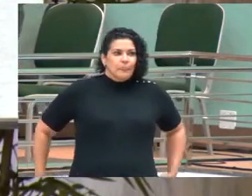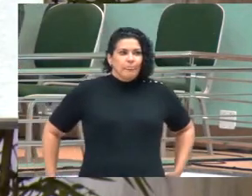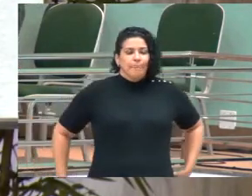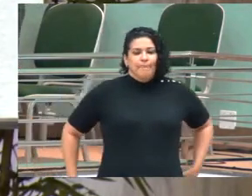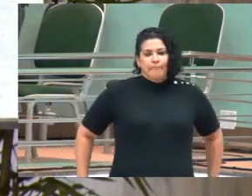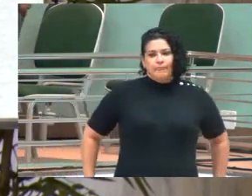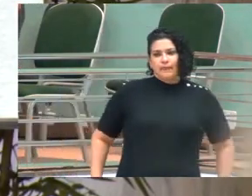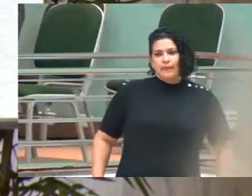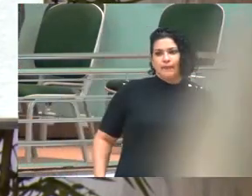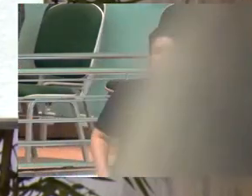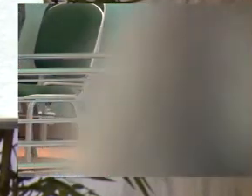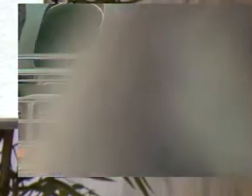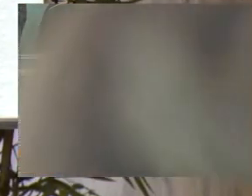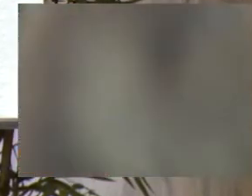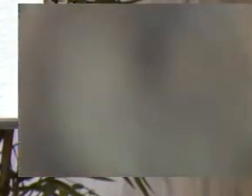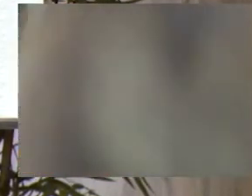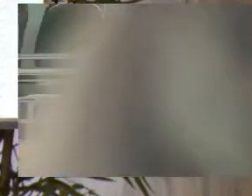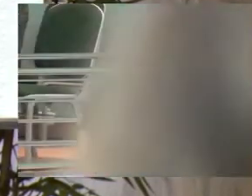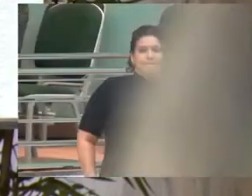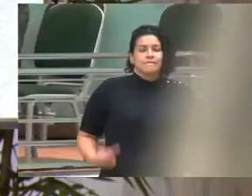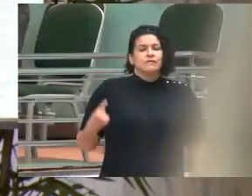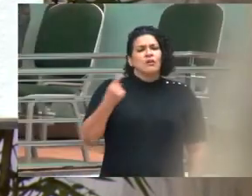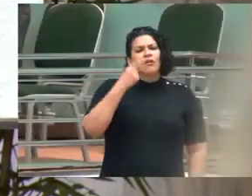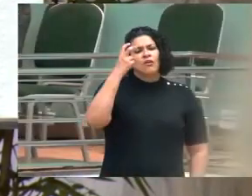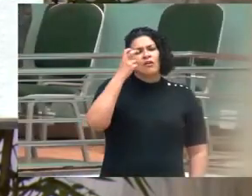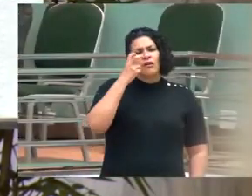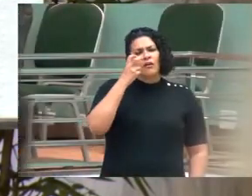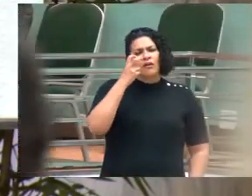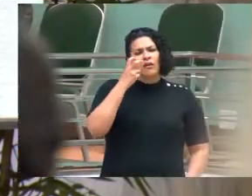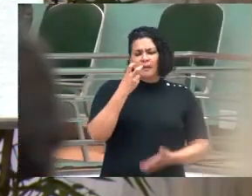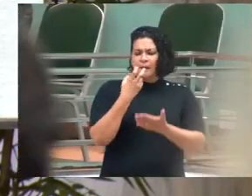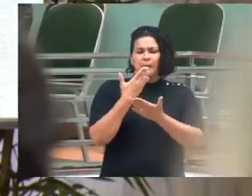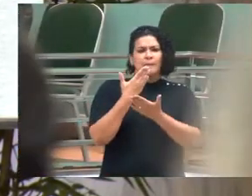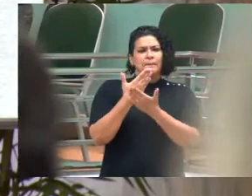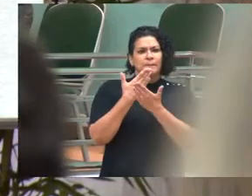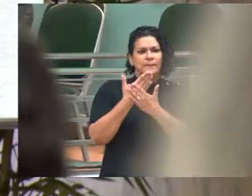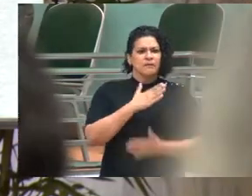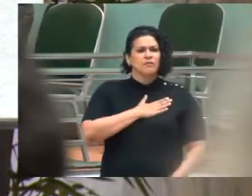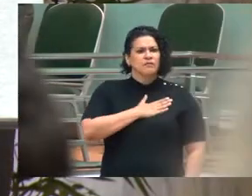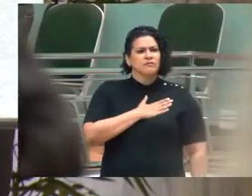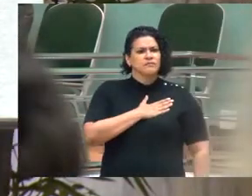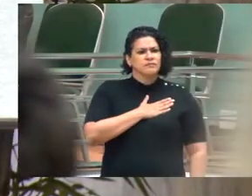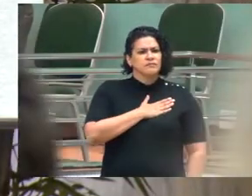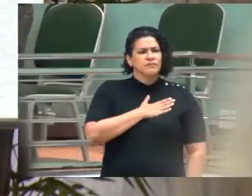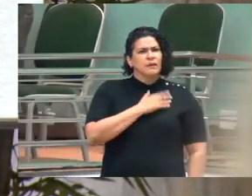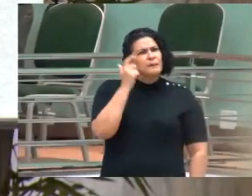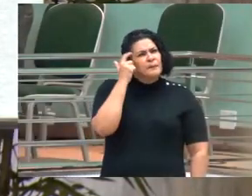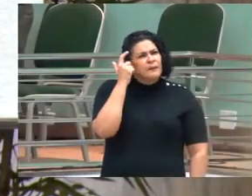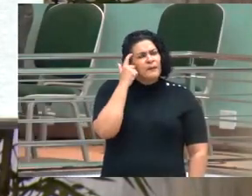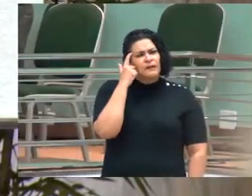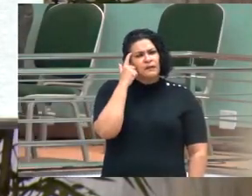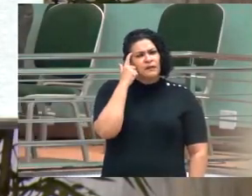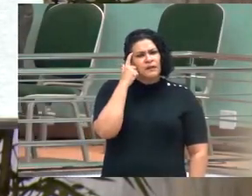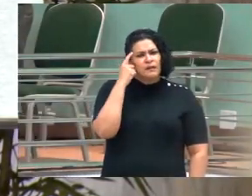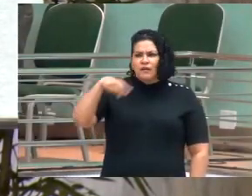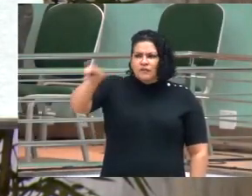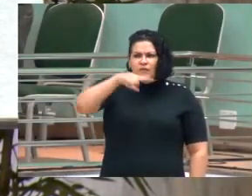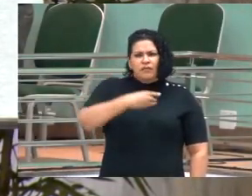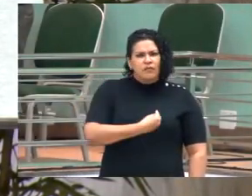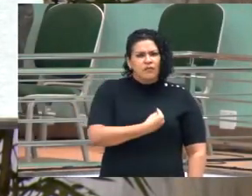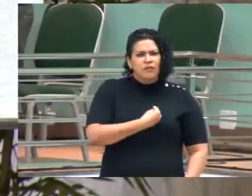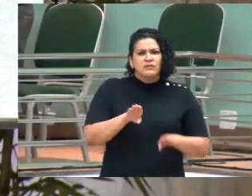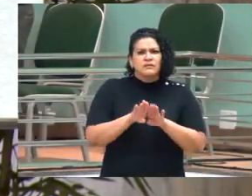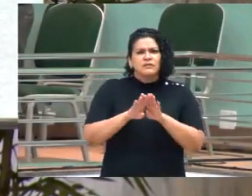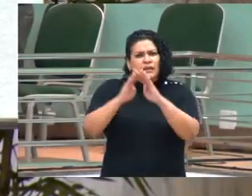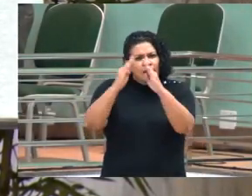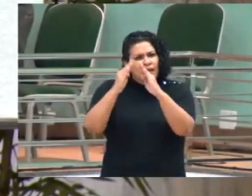Se possível, coloque a mão no seu coração. Nós que estamos aqui e aqueles que estão nos assistindo. E faça a sua